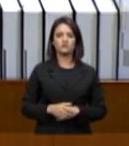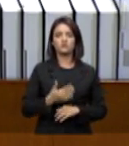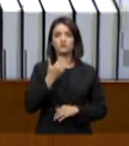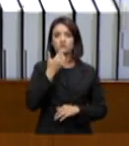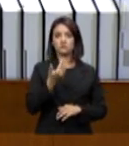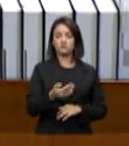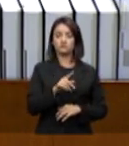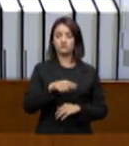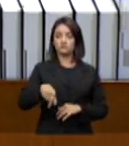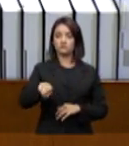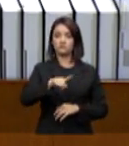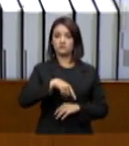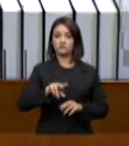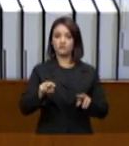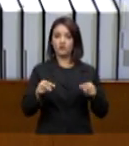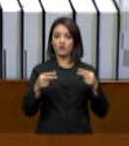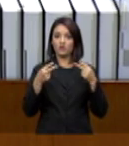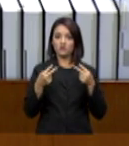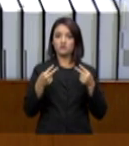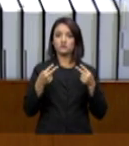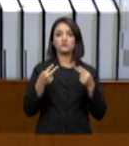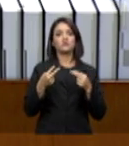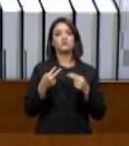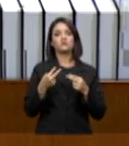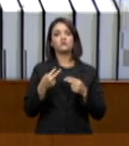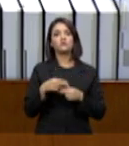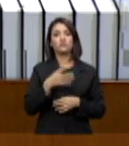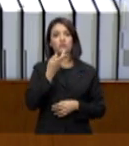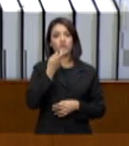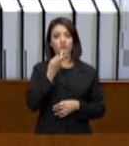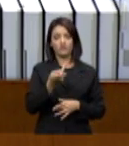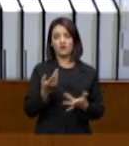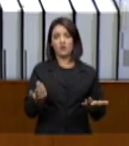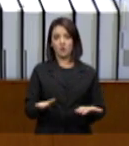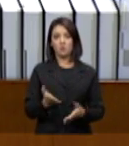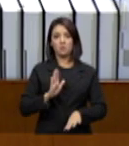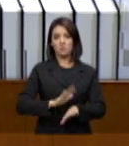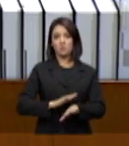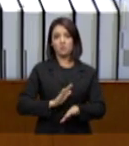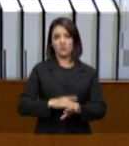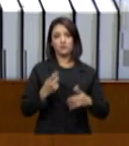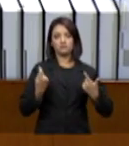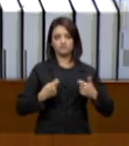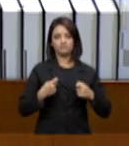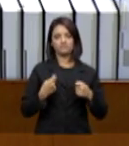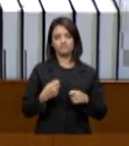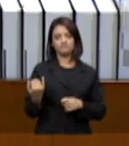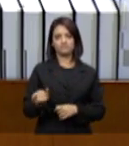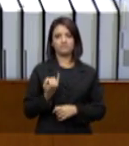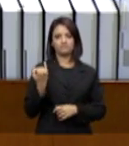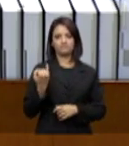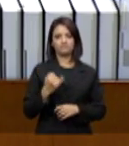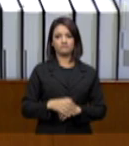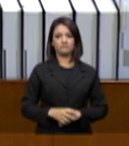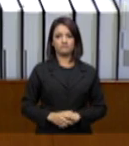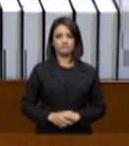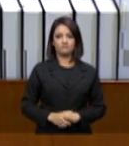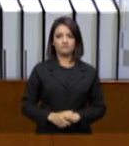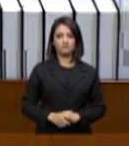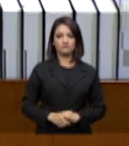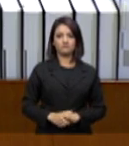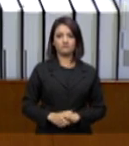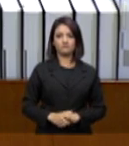pedir a atenção de vossas excelências há uma manifestação que eu penso que o momento impõe a ser feitas